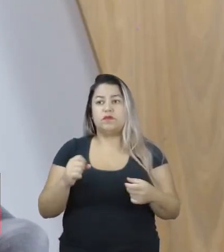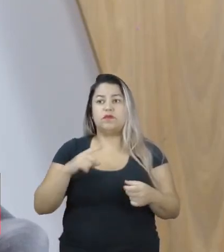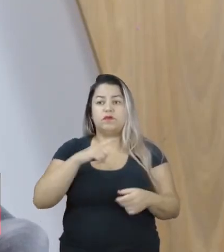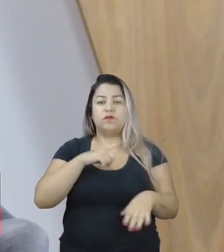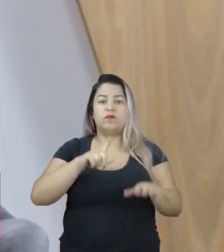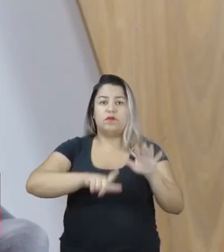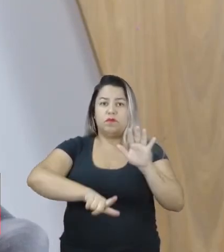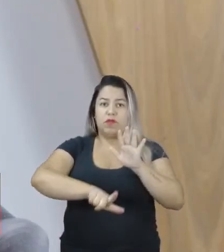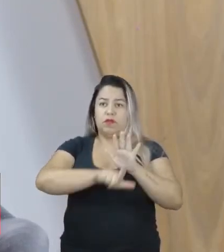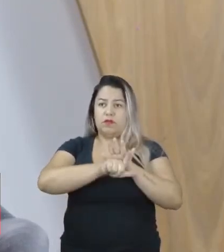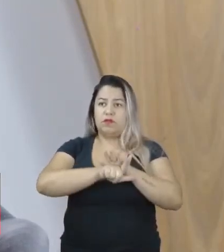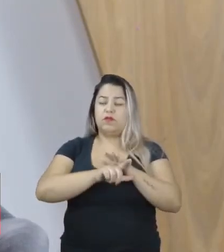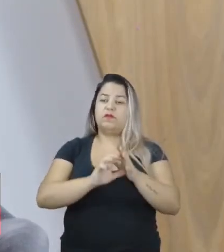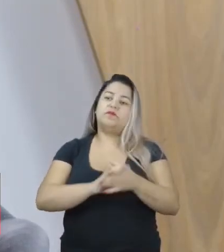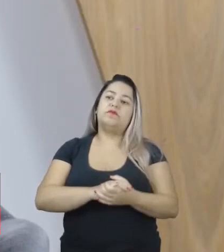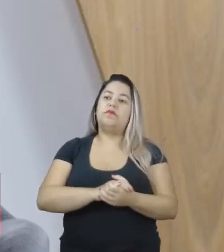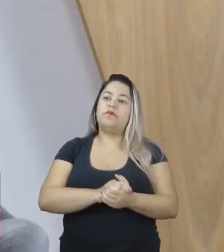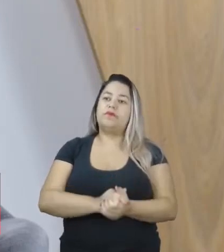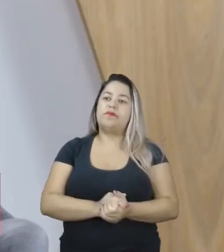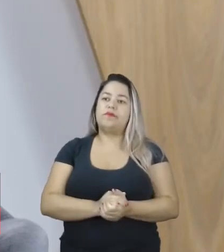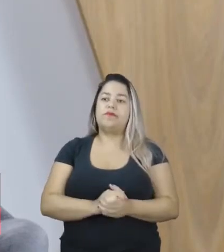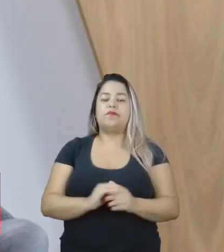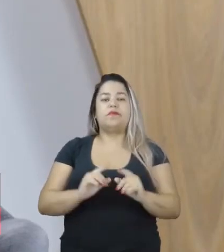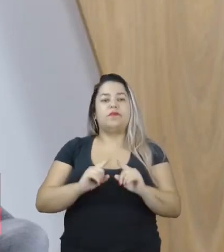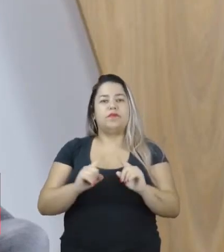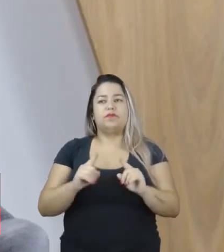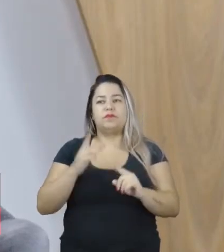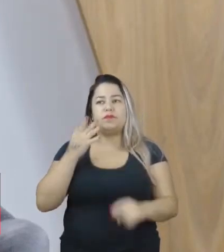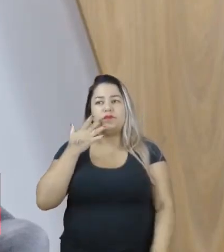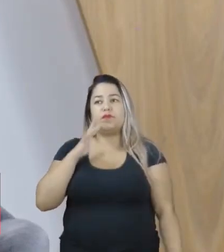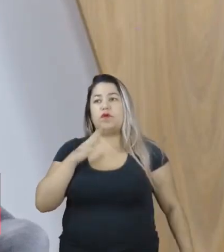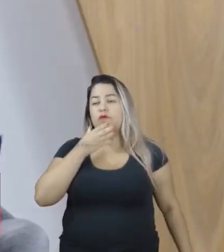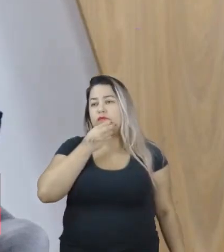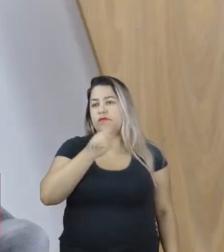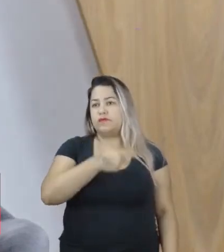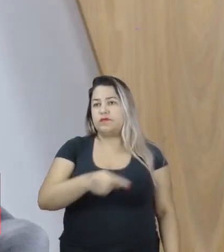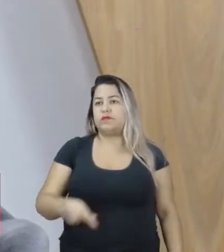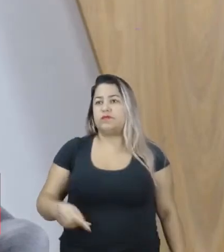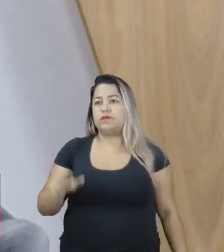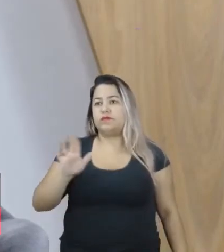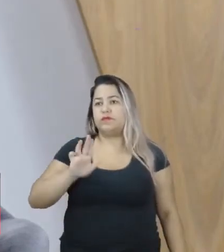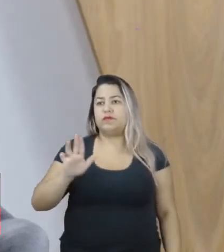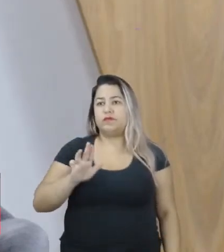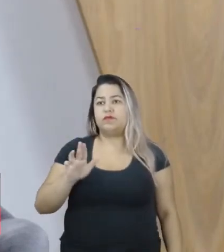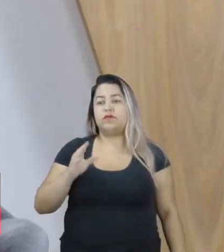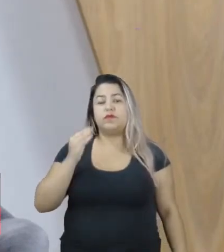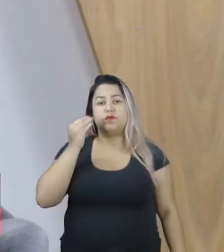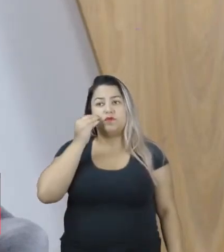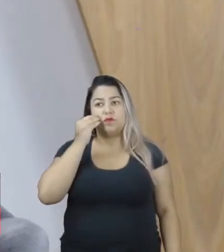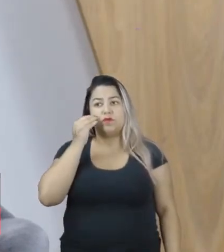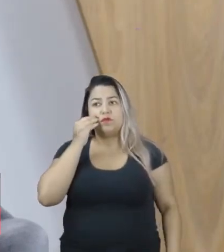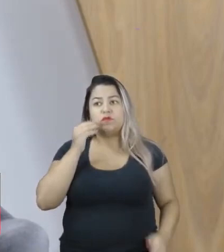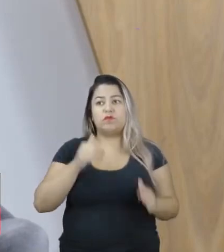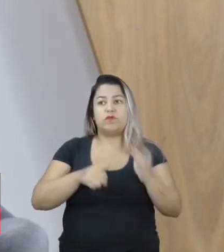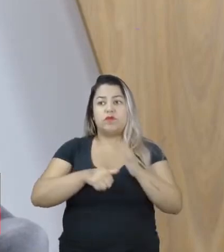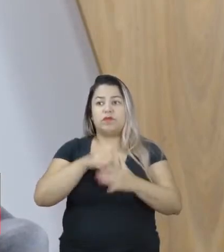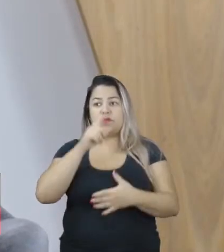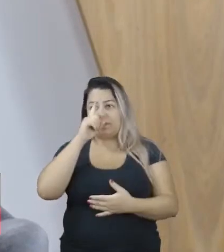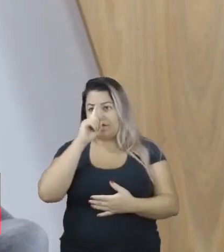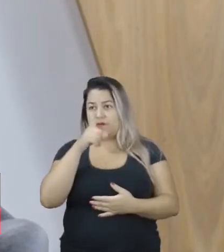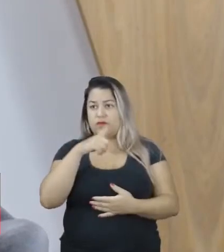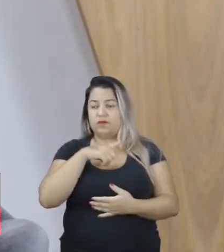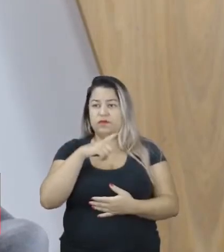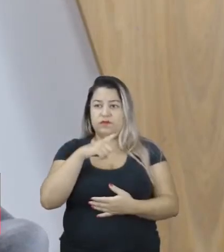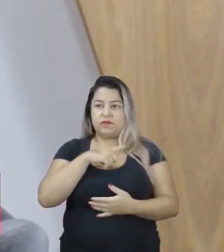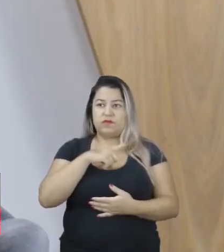lei, né? Talvez as pessoas nem saibam, mas o presidente Lula tentou fazer isso no seu primeiro mandato. Ele tem até hoje a